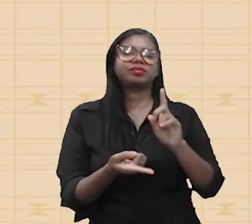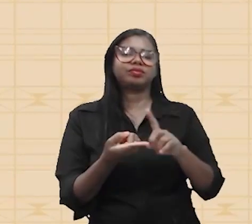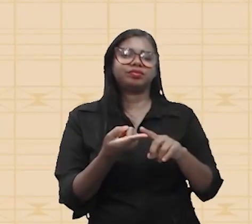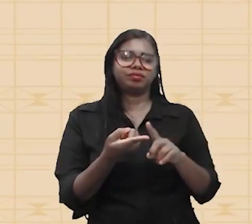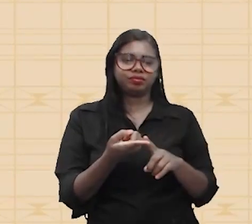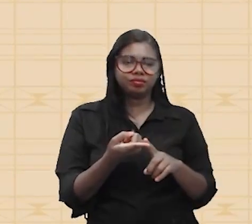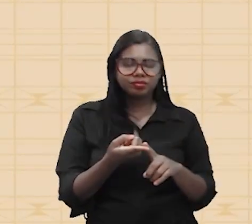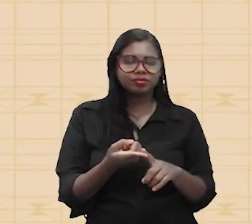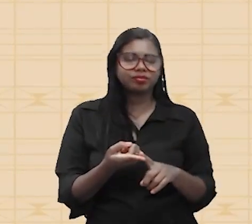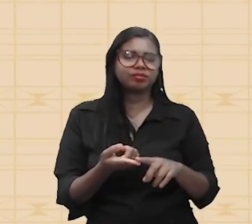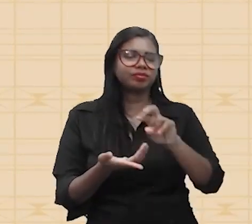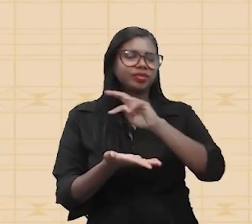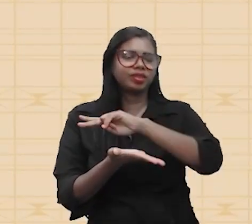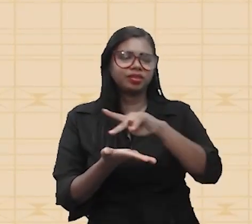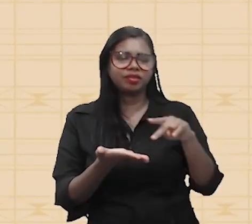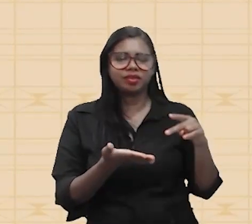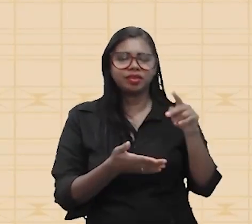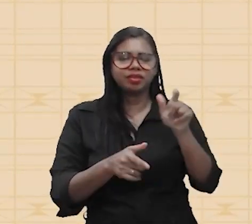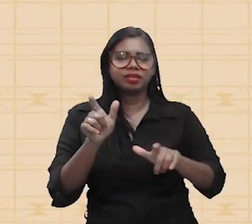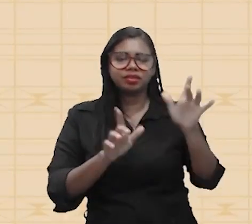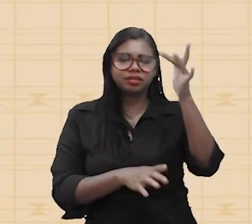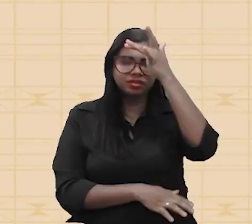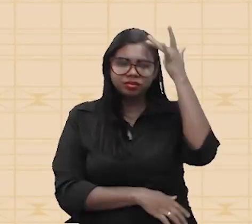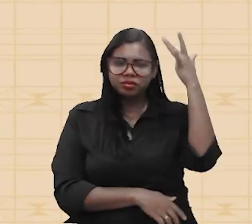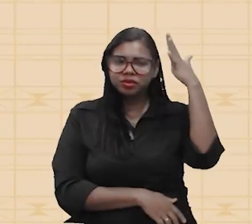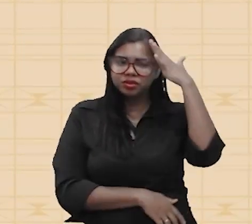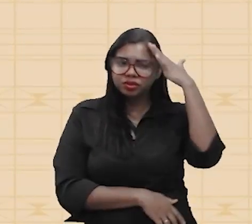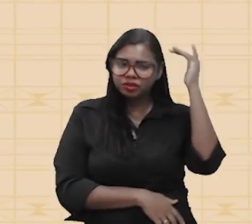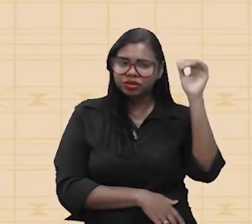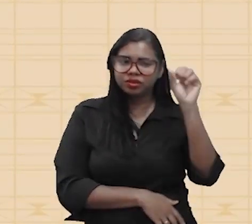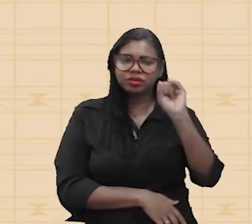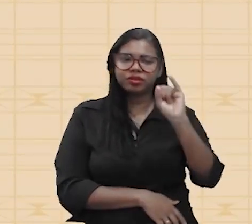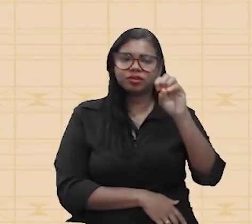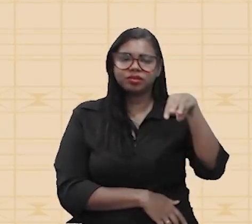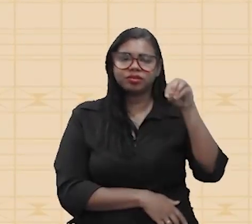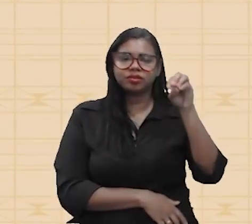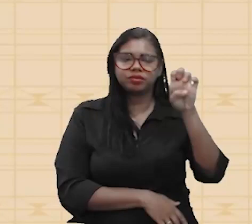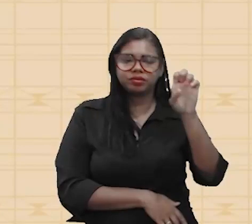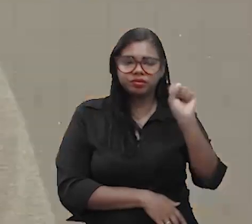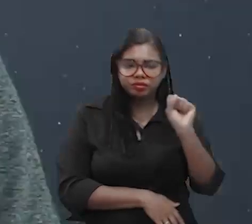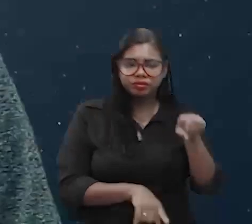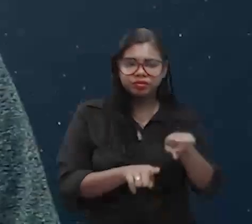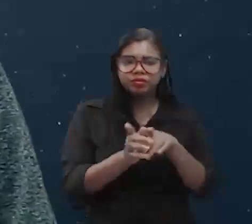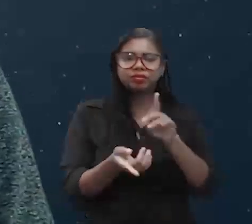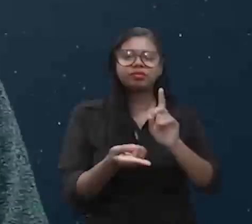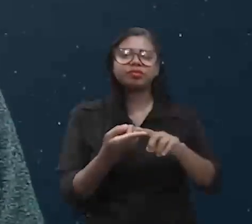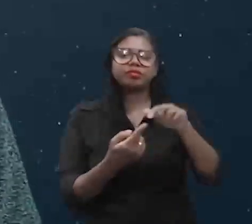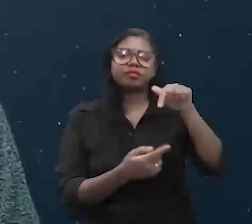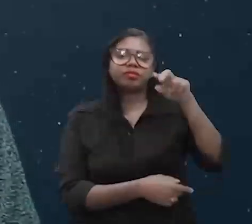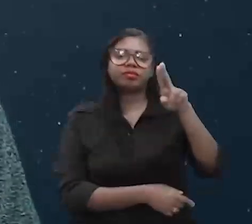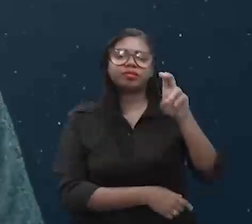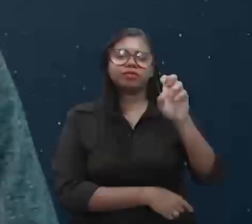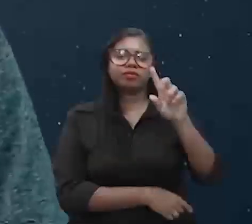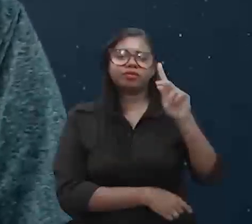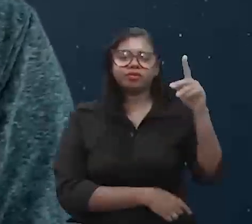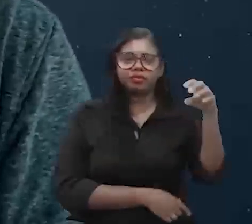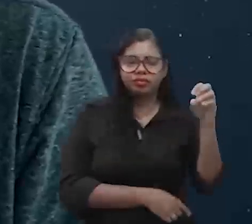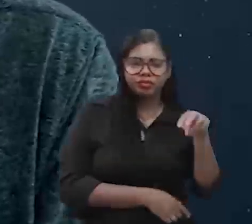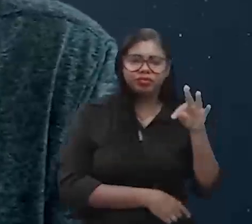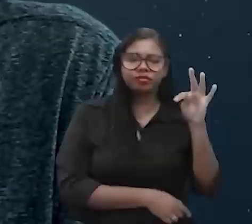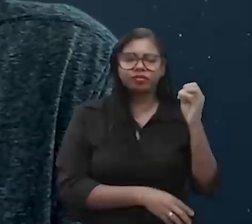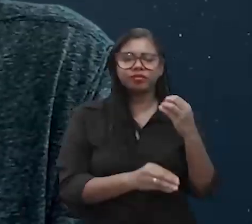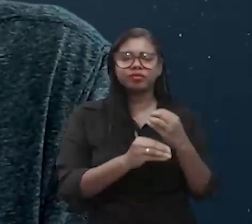tinha o Simões Lopes Neto, a gente tinha o Coelho Neto, grande intelectual brasileiro, a gente também tinha o